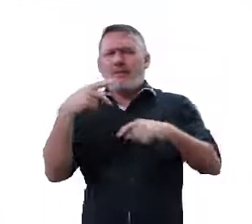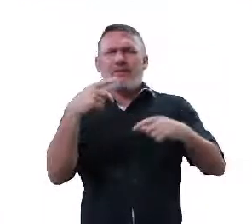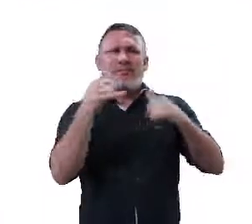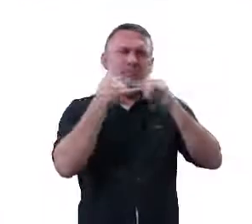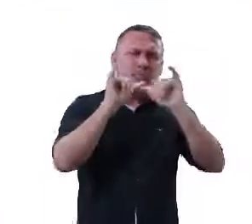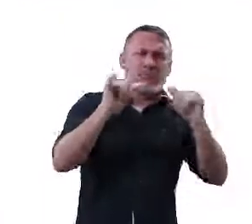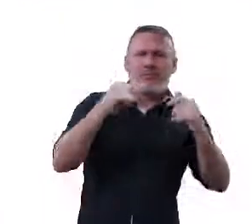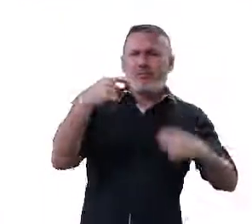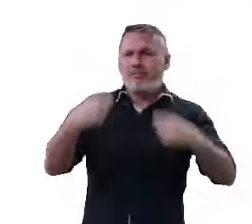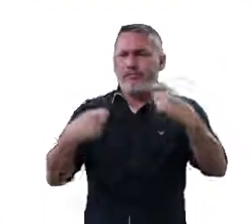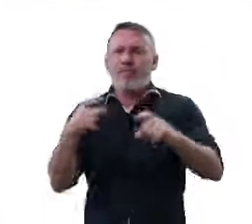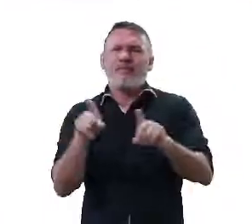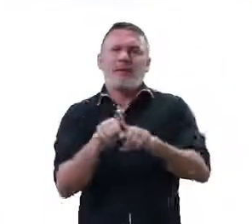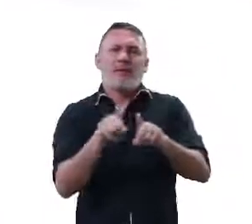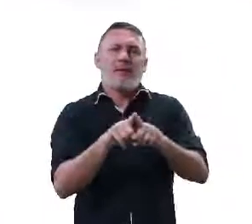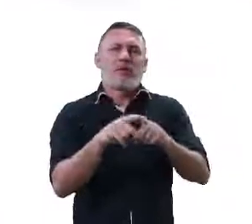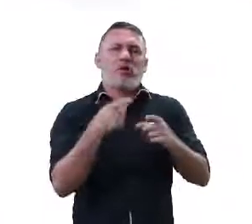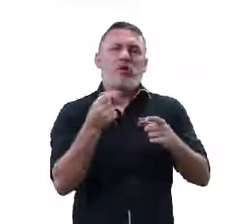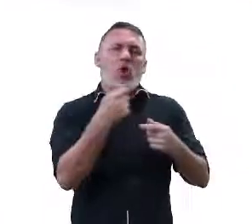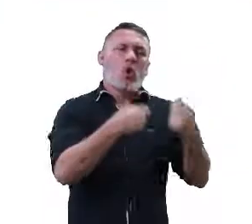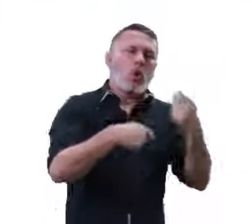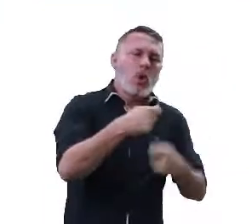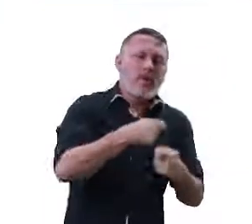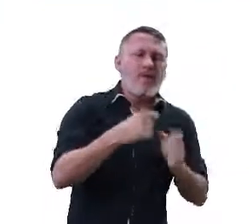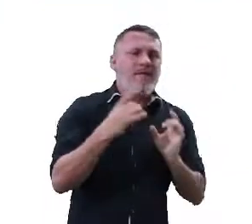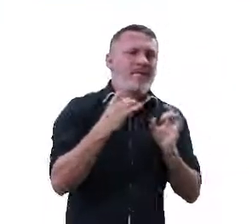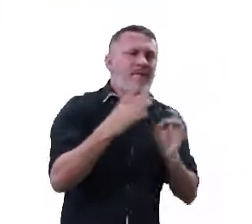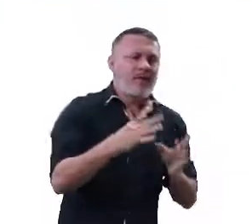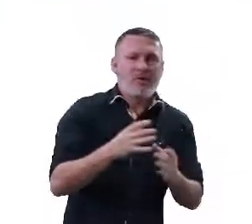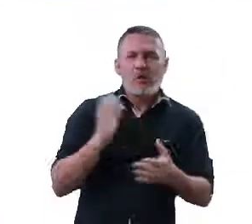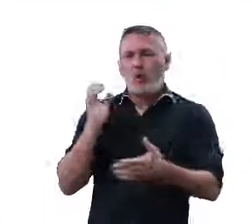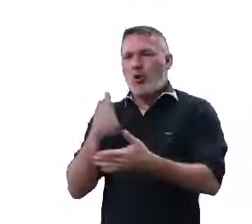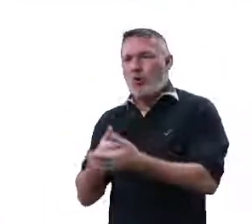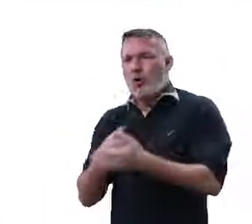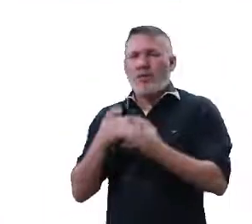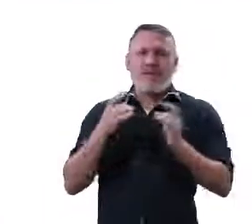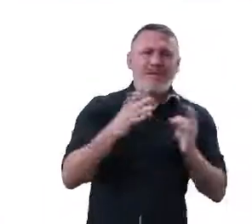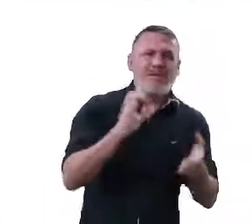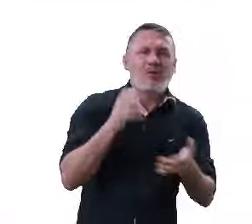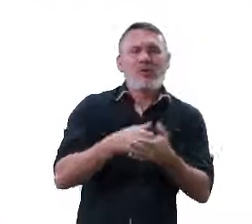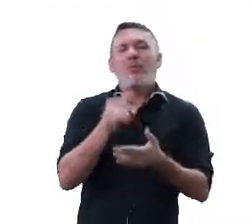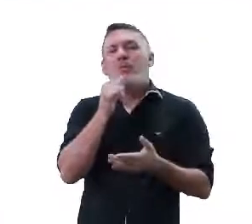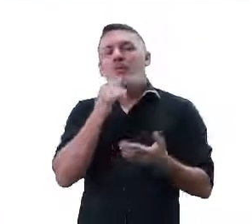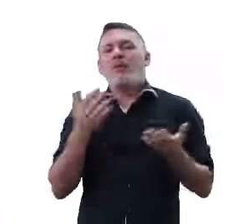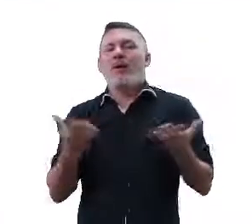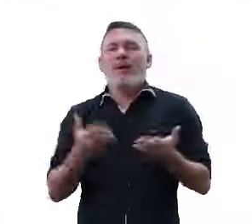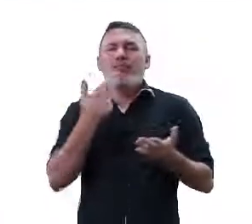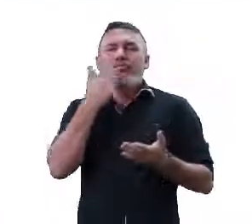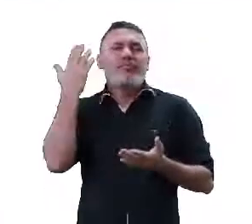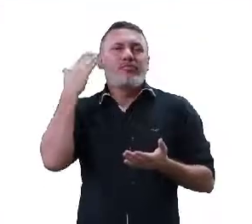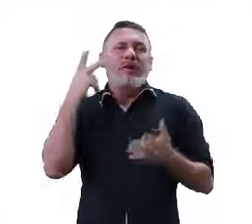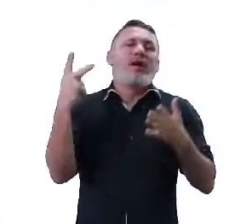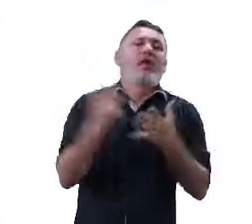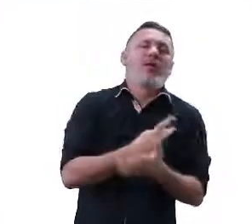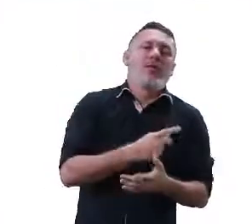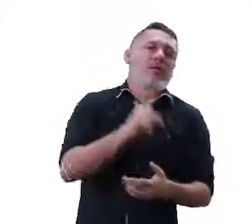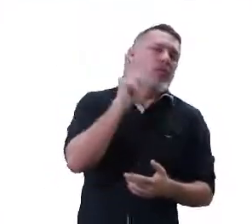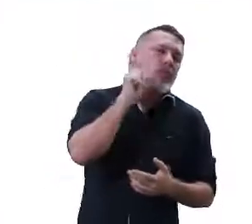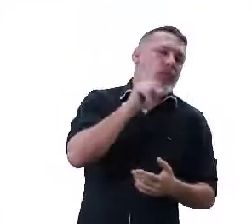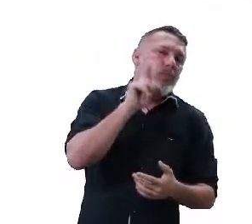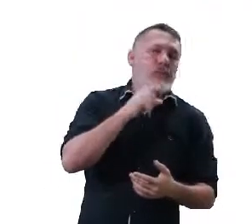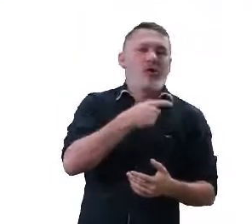tá? Batalhas comerciais, né? A gente tem visto recentemente Estados Unidos e China num